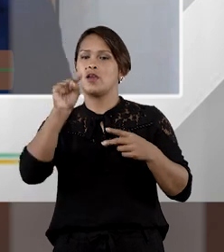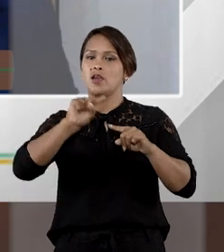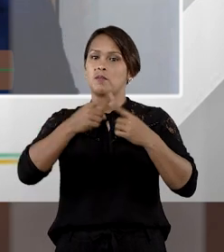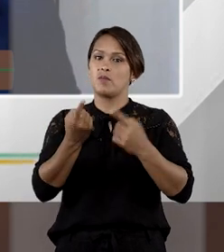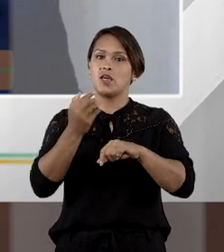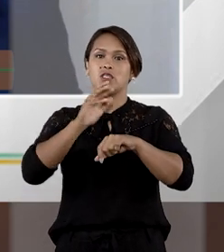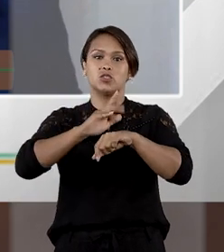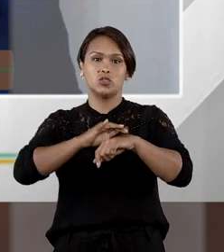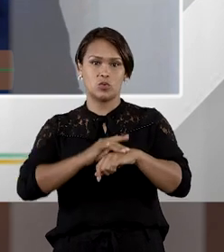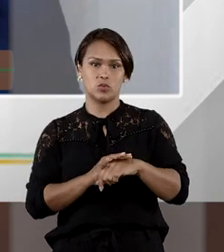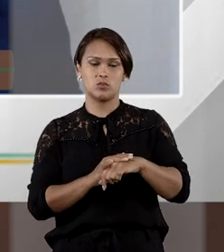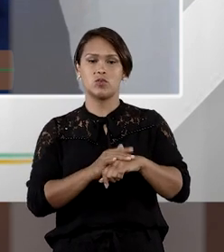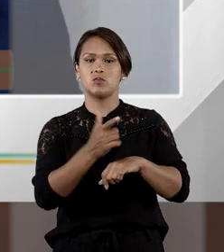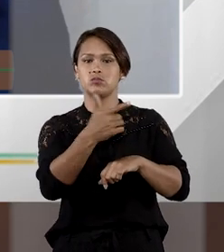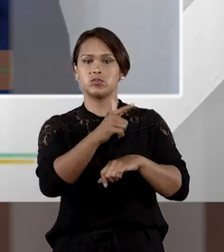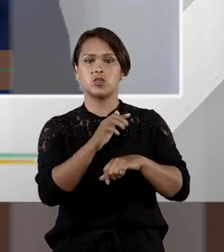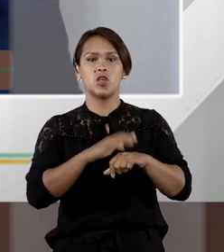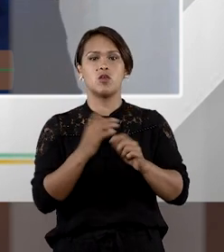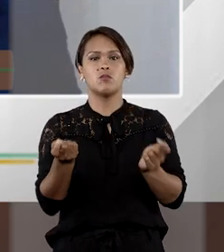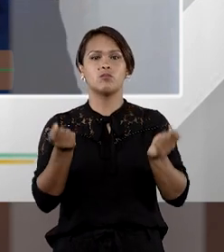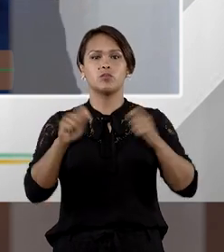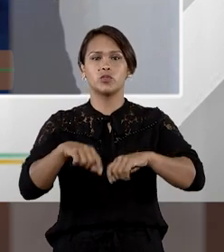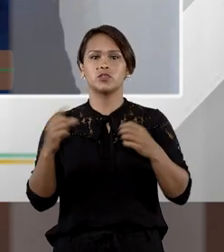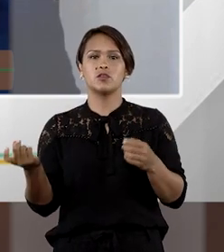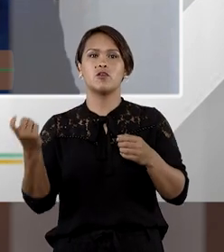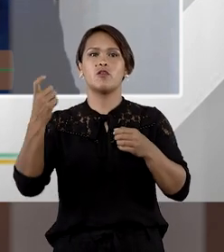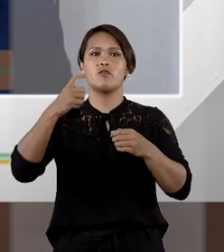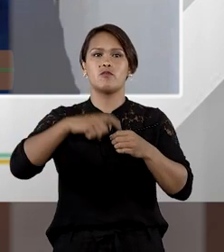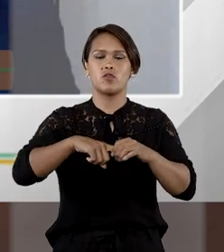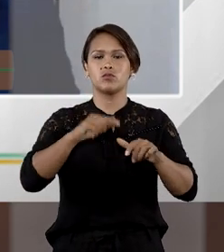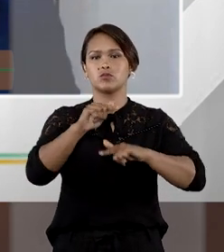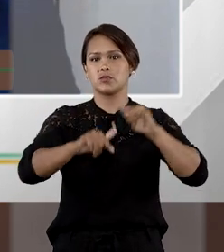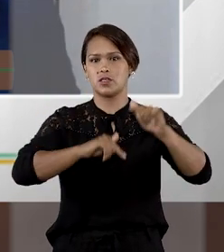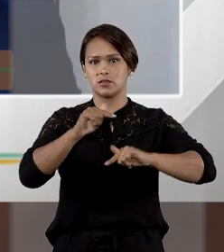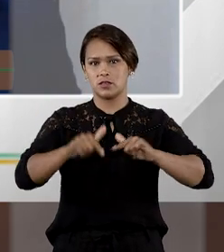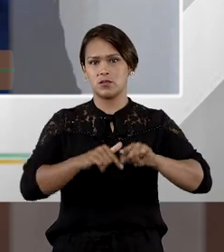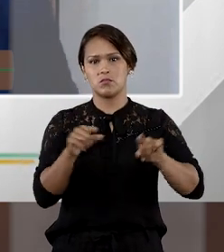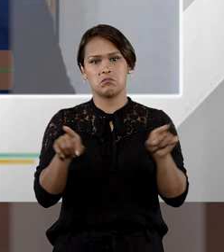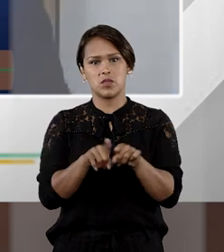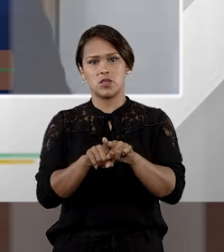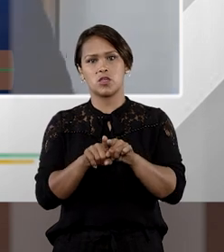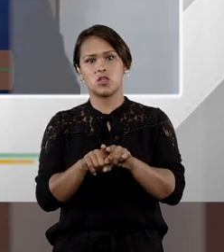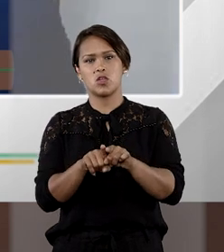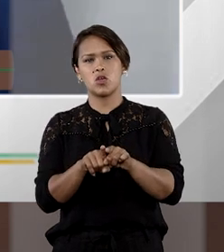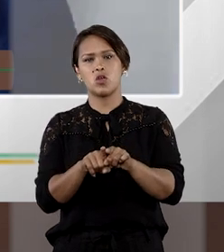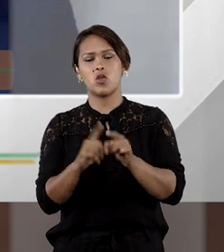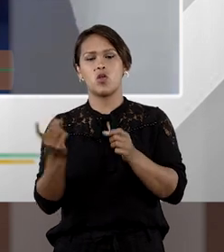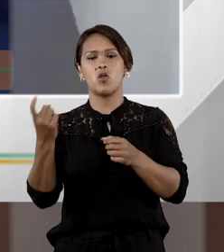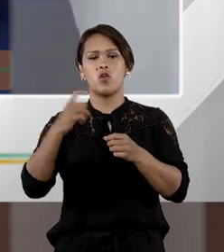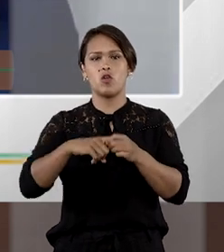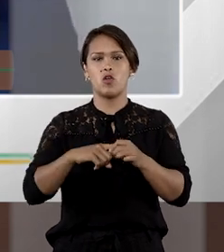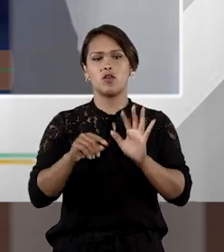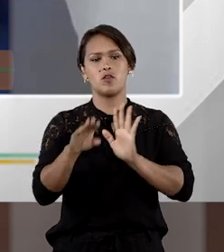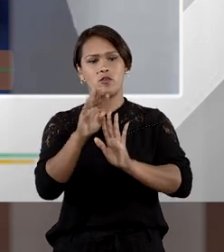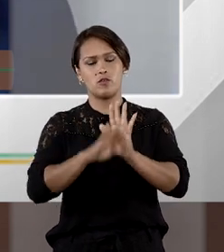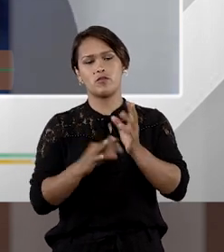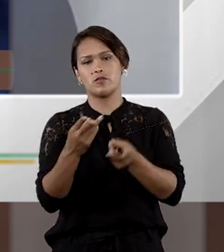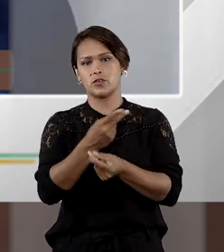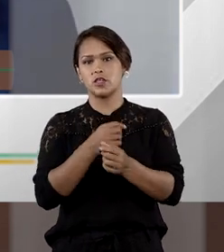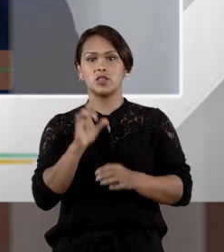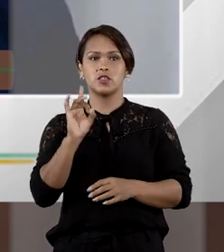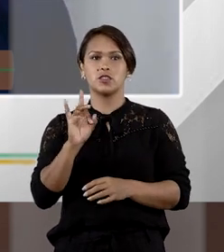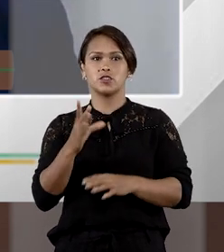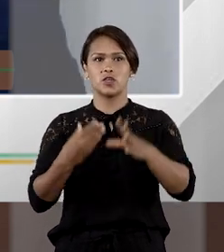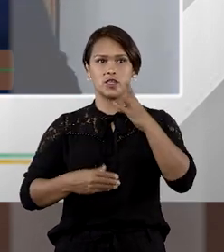quando um dos cônjuges não possua mais condições de reinserção no mercado de trabalho ou de readquirir sua autonomia financeira. Era só